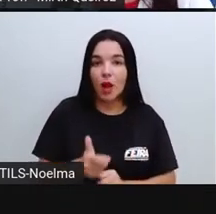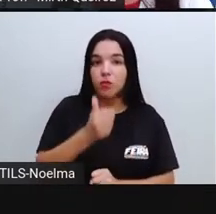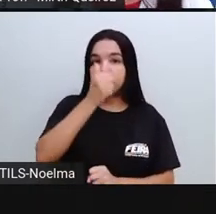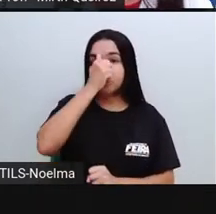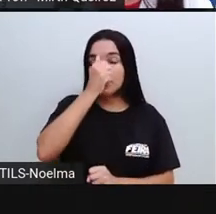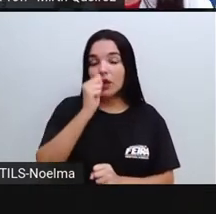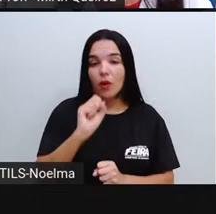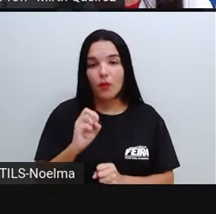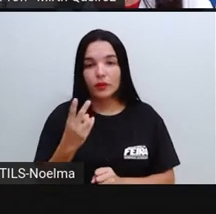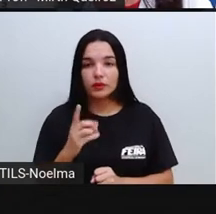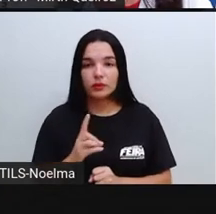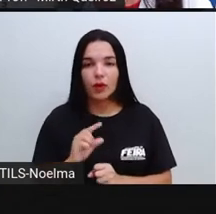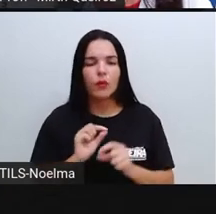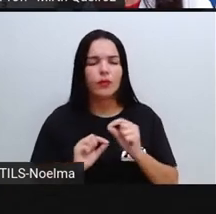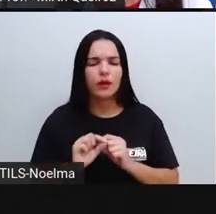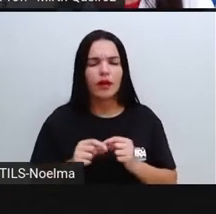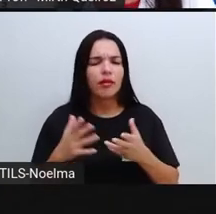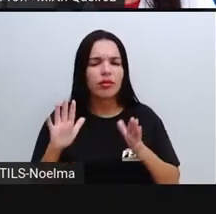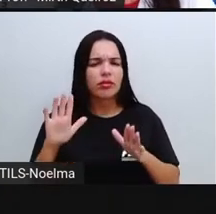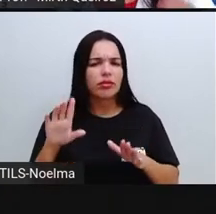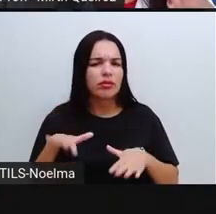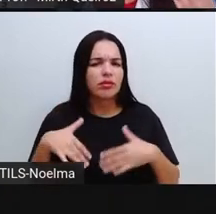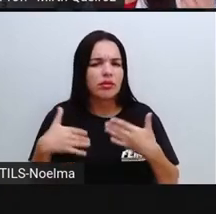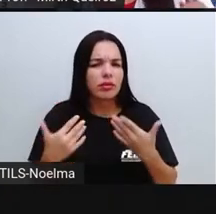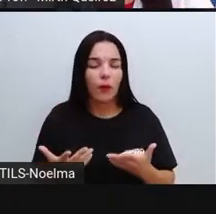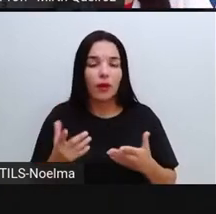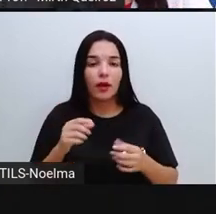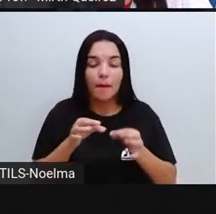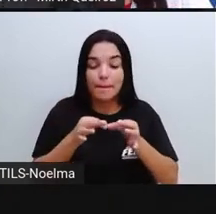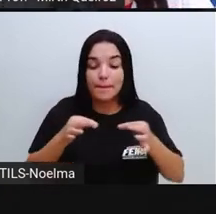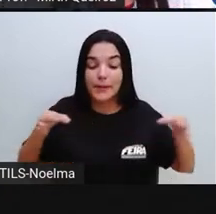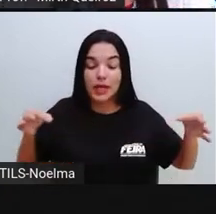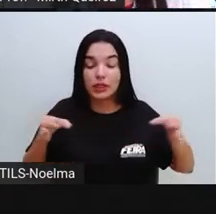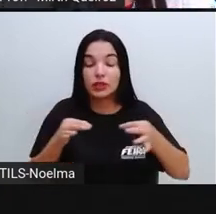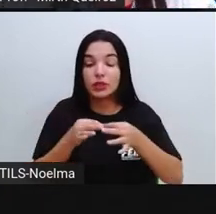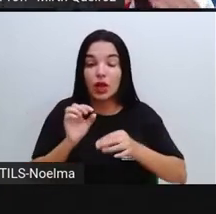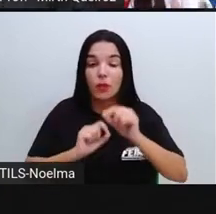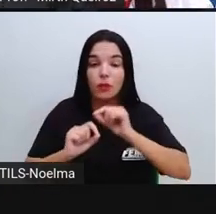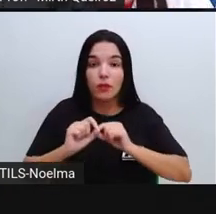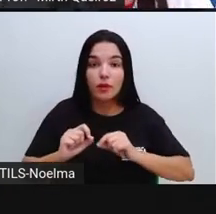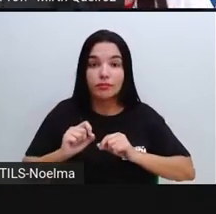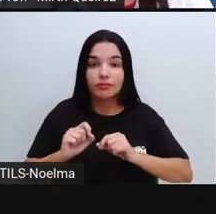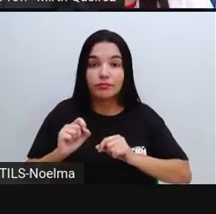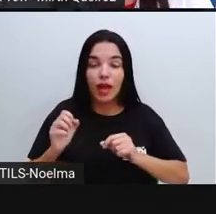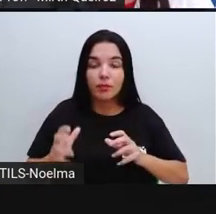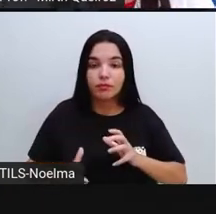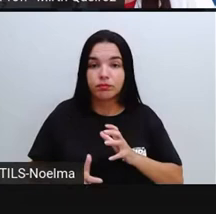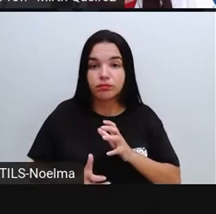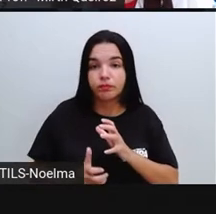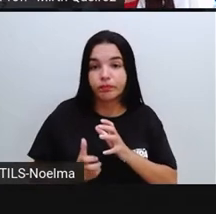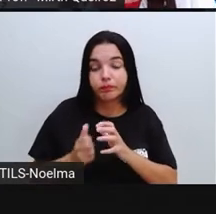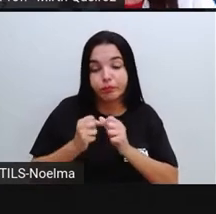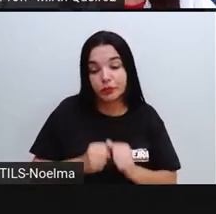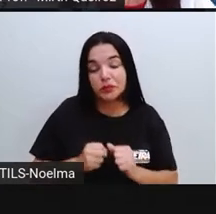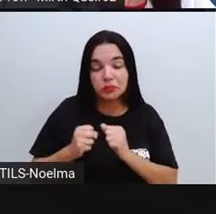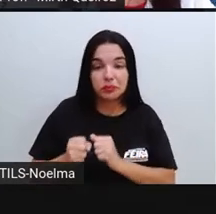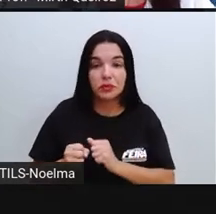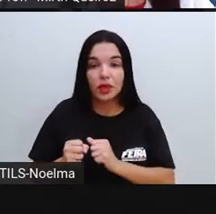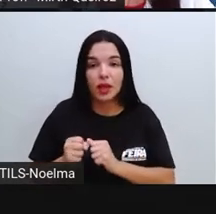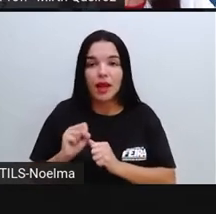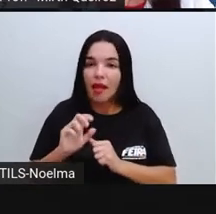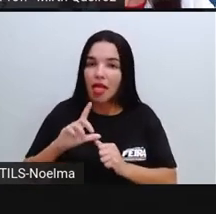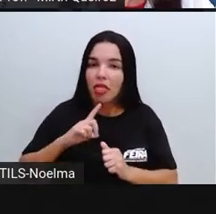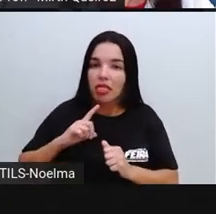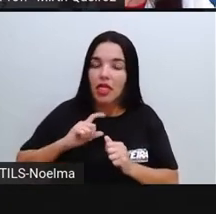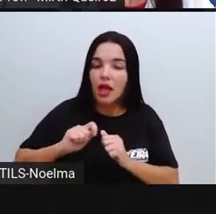que que seriam essas medidas de capacidade? Essas medidas de capacidade, elas representam aí as unidades que vão